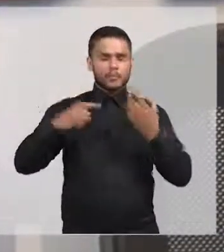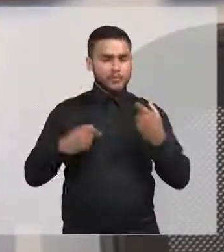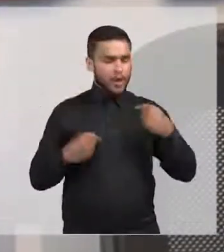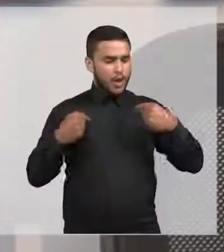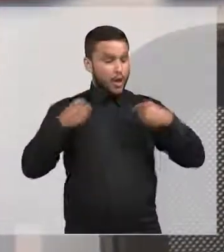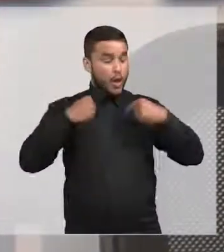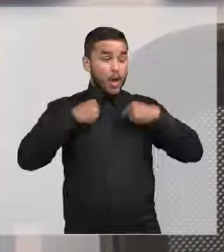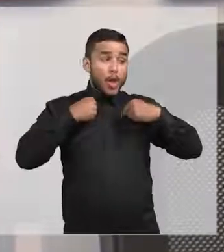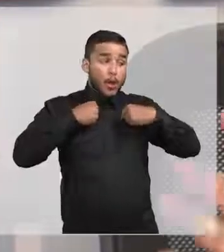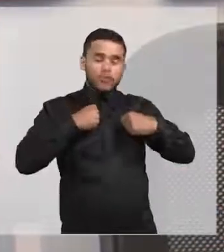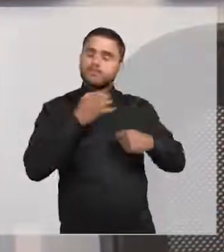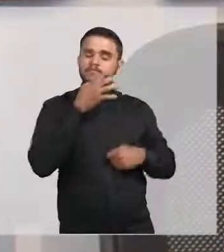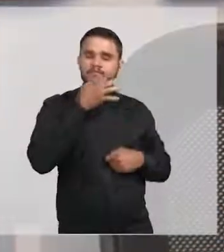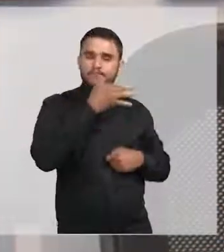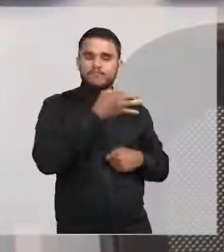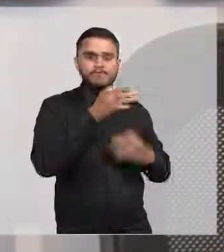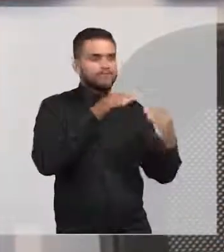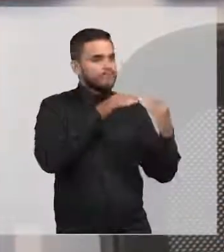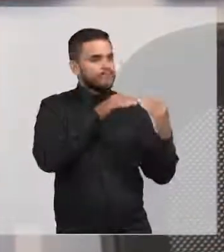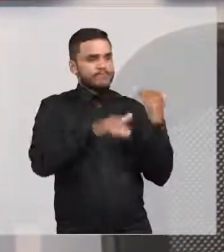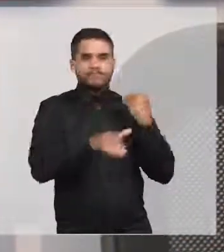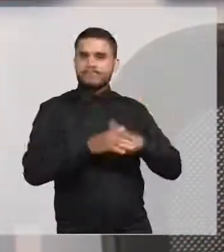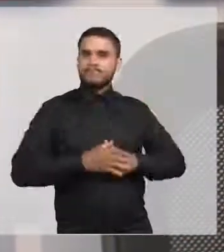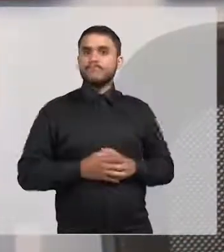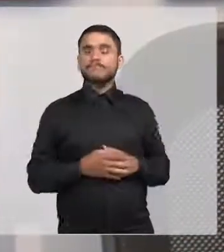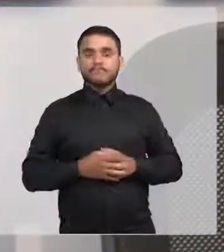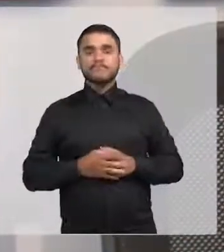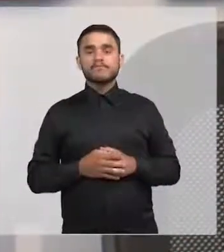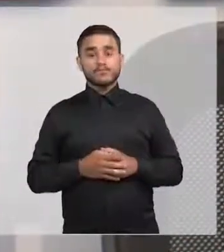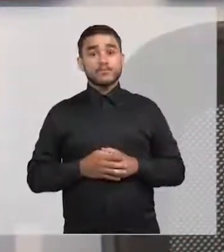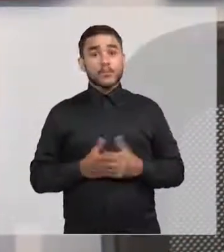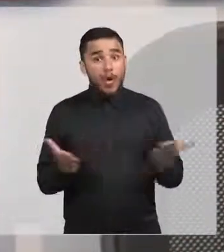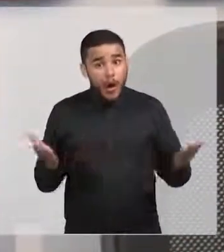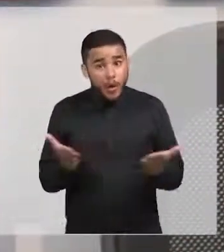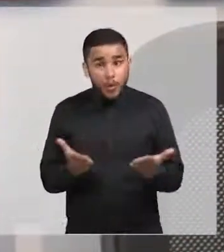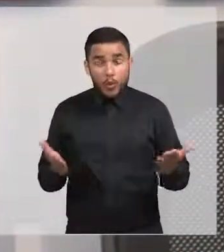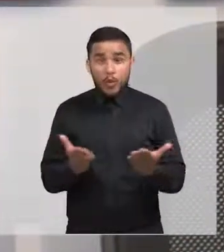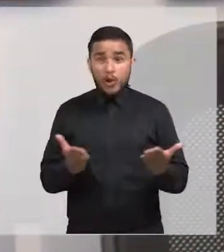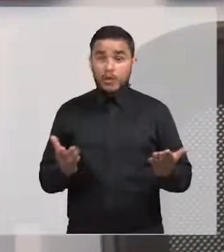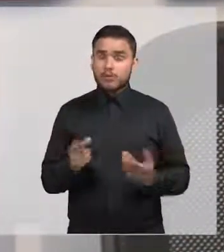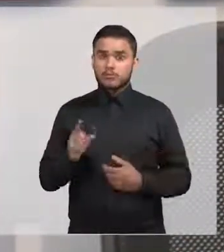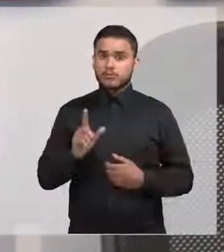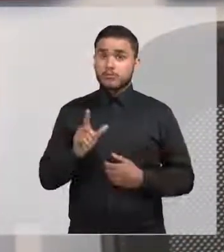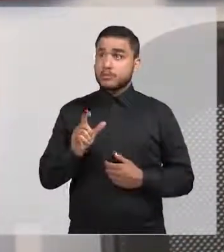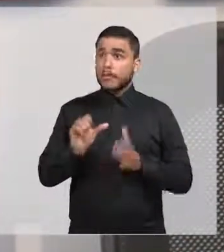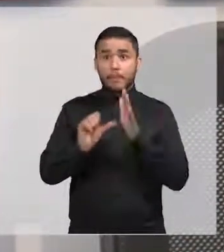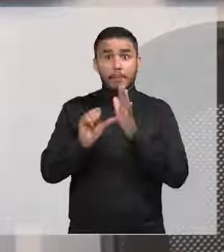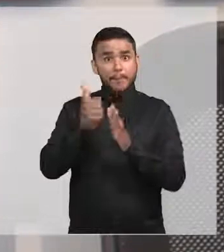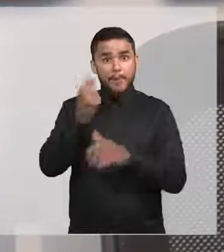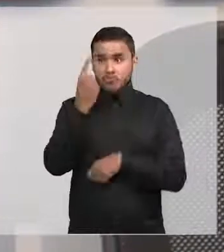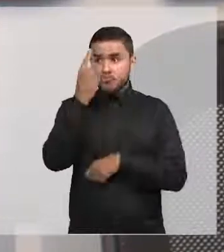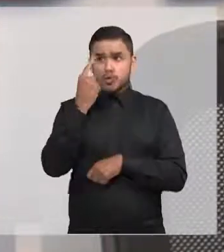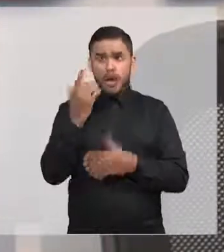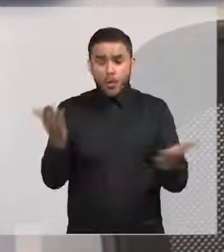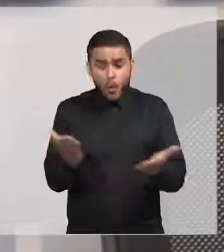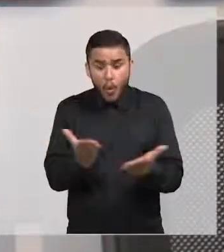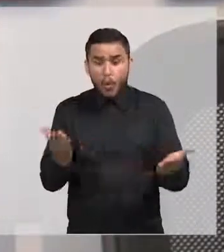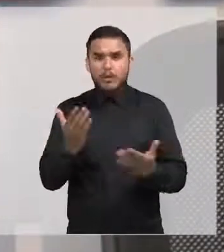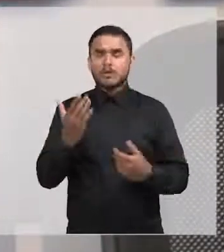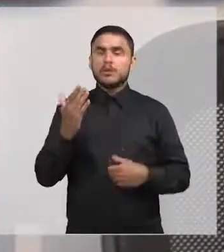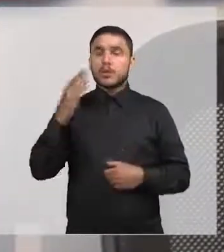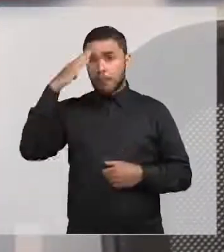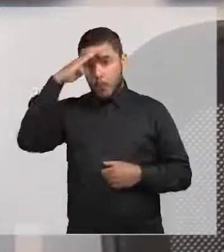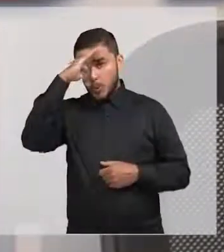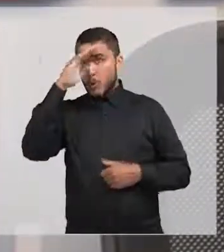comunicarem. Independente deles se comunicarem. O processo Lava Jato literalmente acabou com boa parte da elite